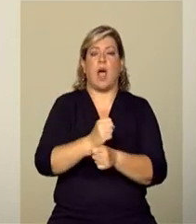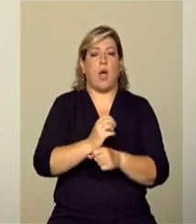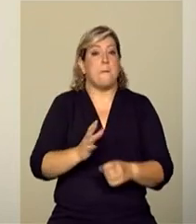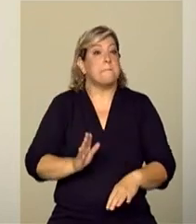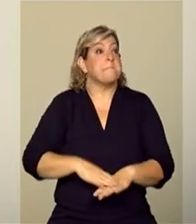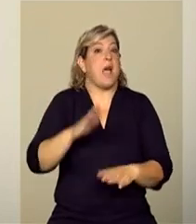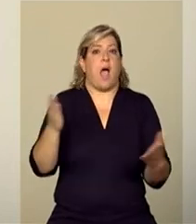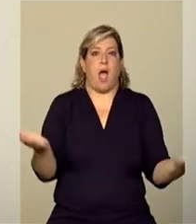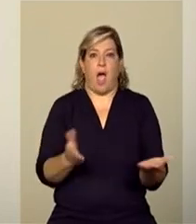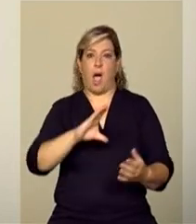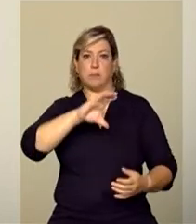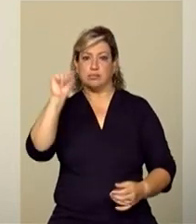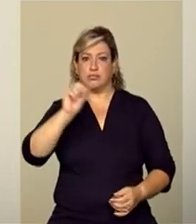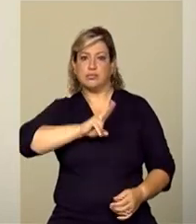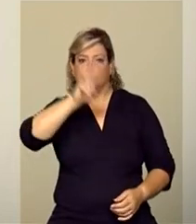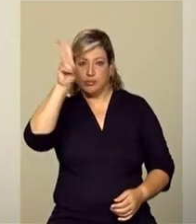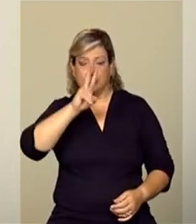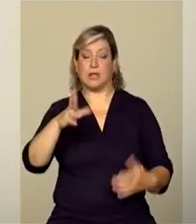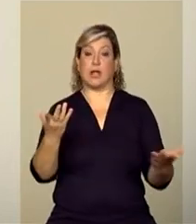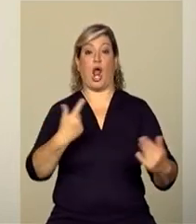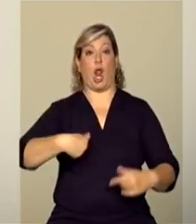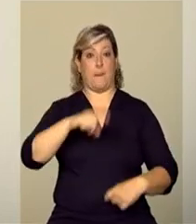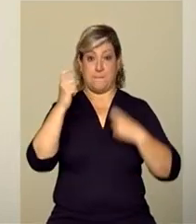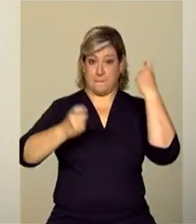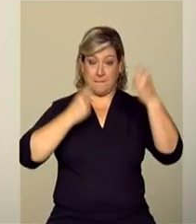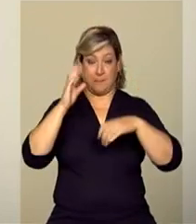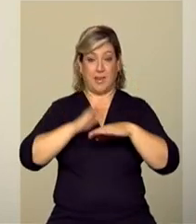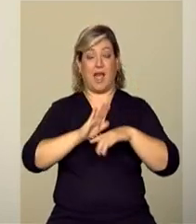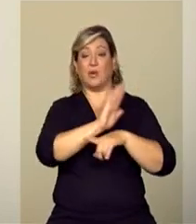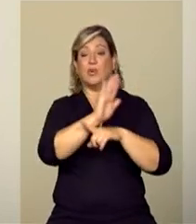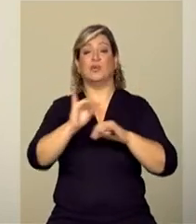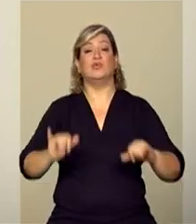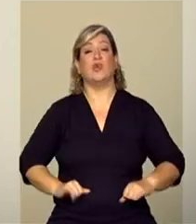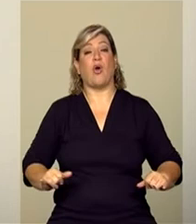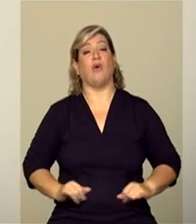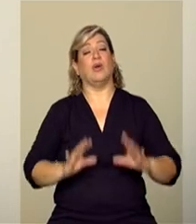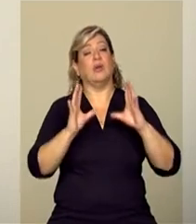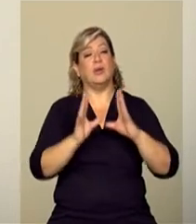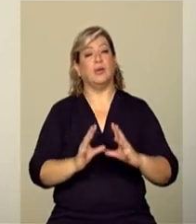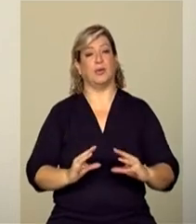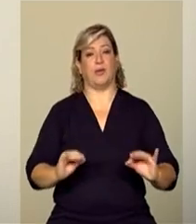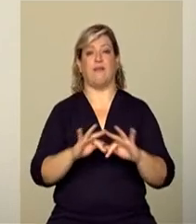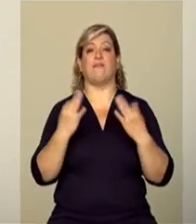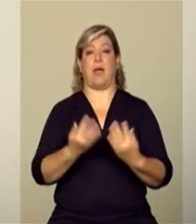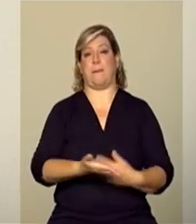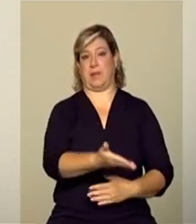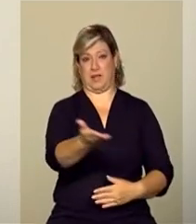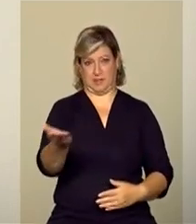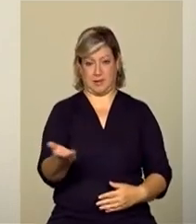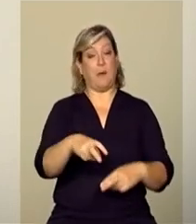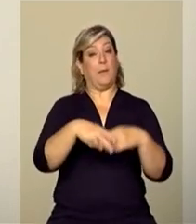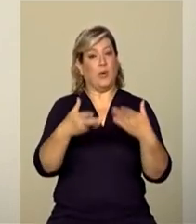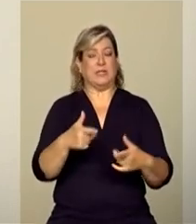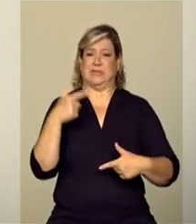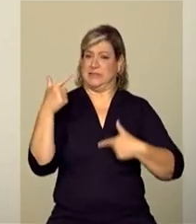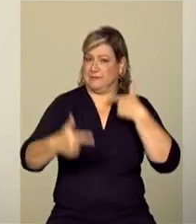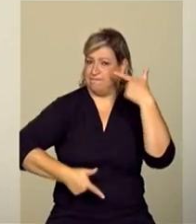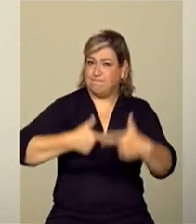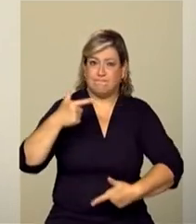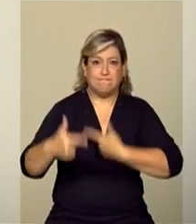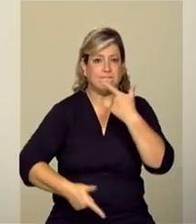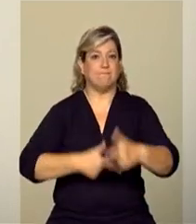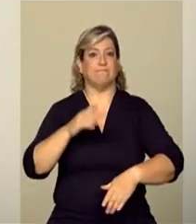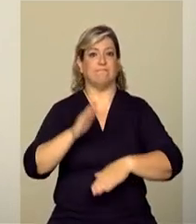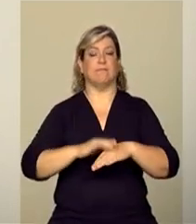a nossa maior é diminuir o sofrimento das famílias por isso Luciano Estamos fazendo a maior operação